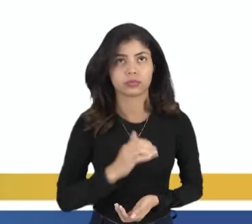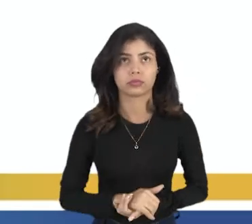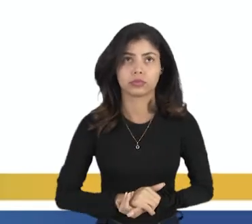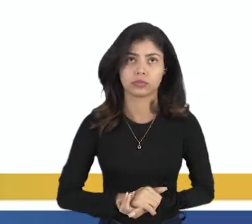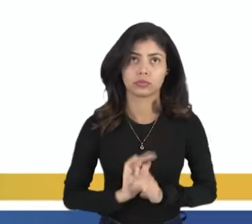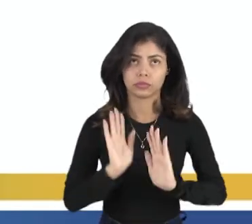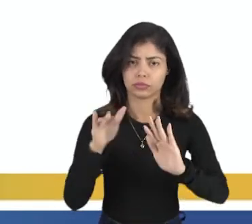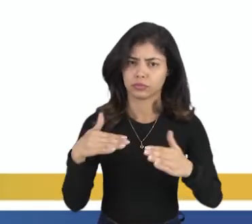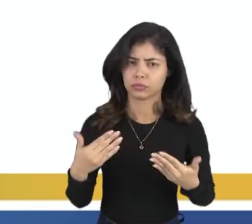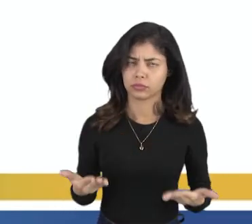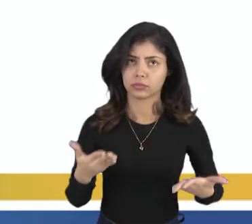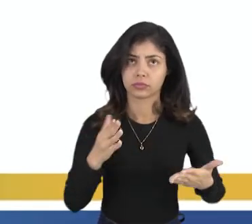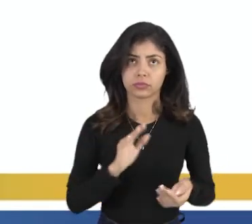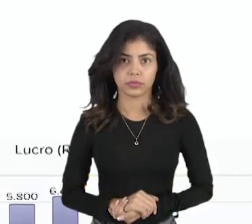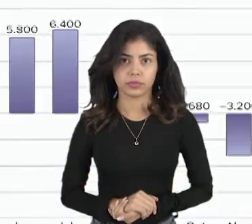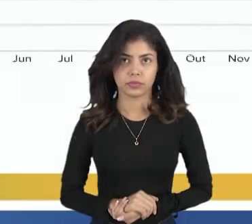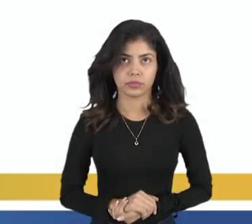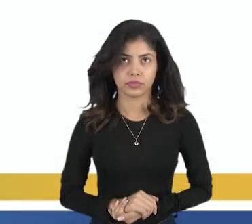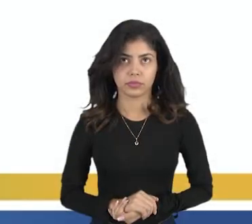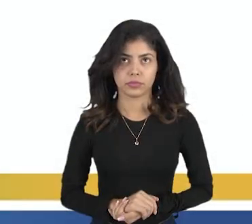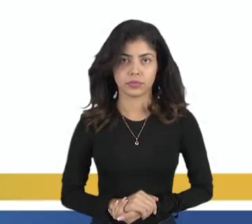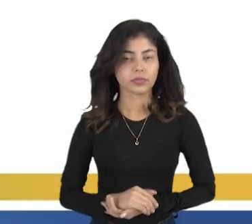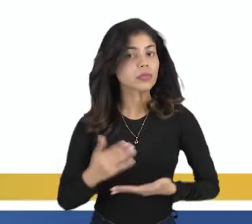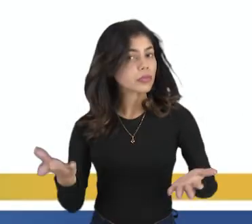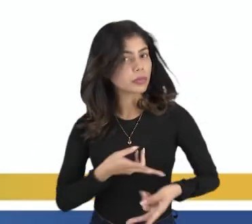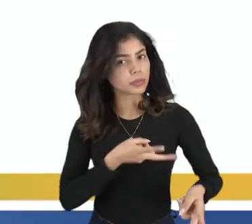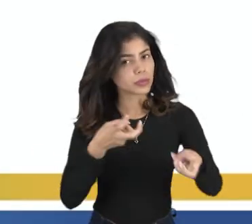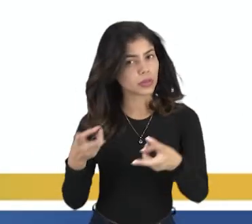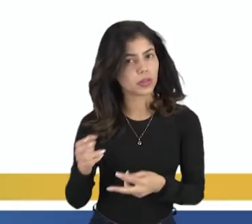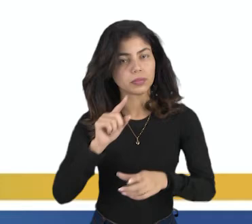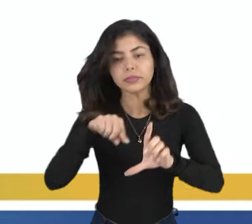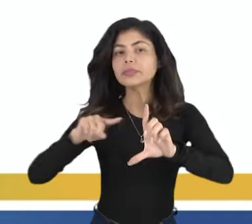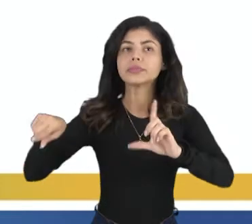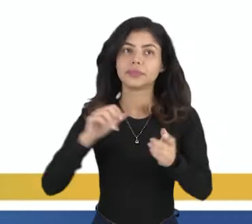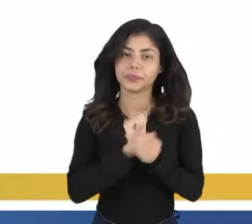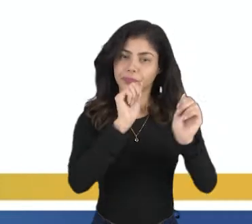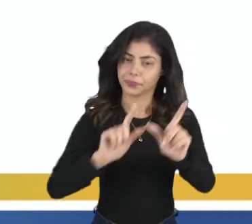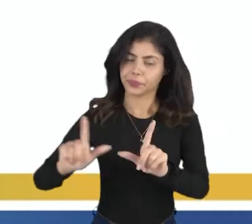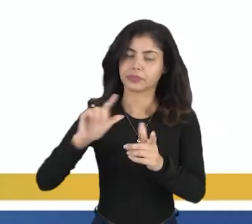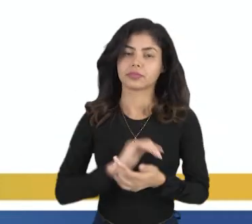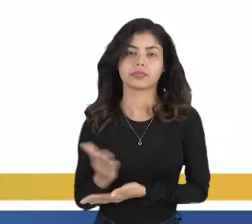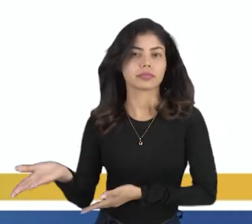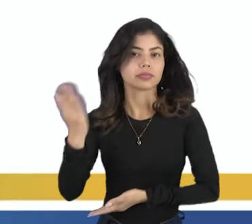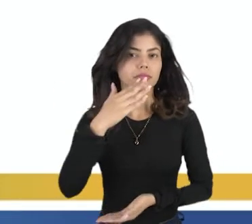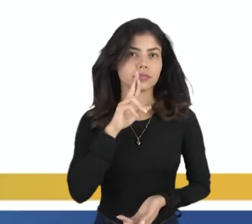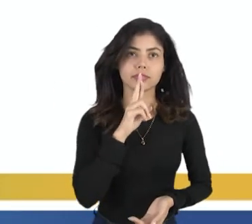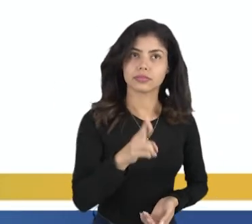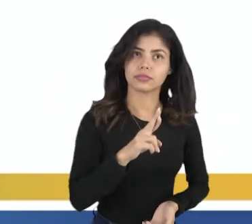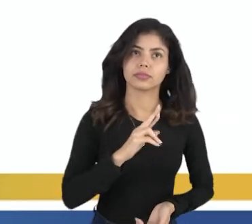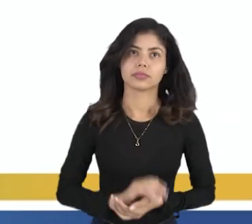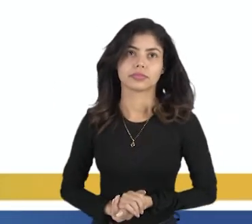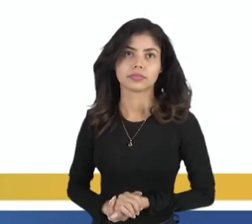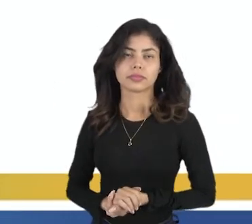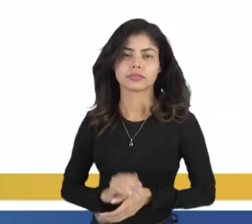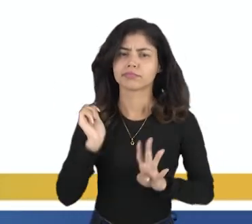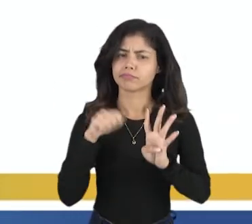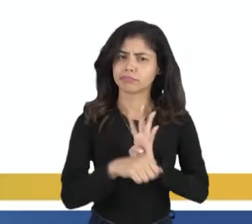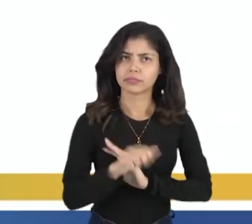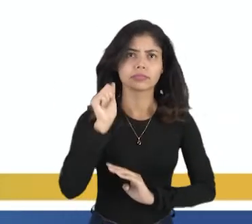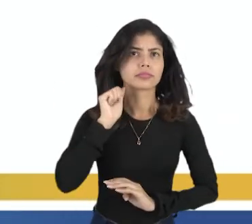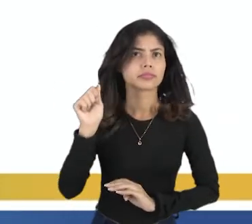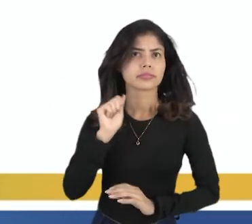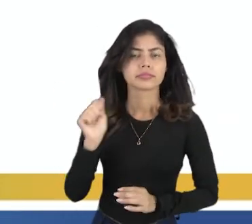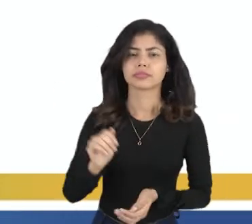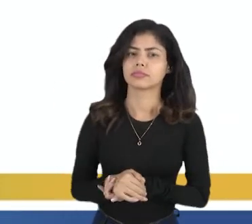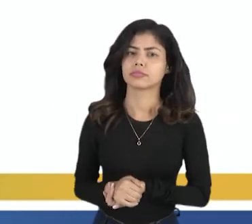de 2016. Então, percebam o gráfico aí na sua tela. Vamos lá para a nossa resposta. Os meses